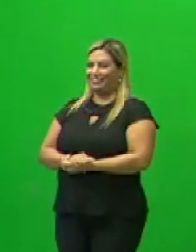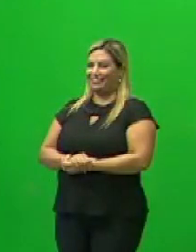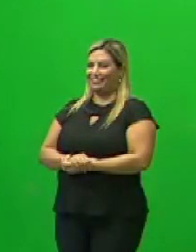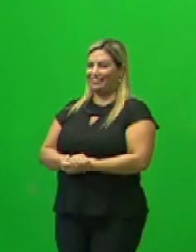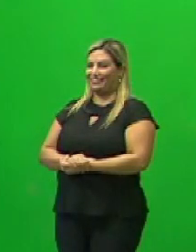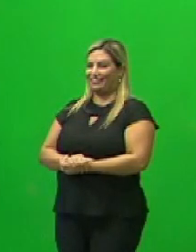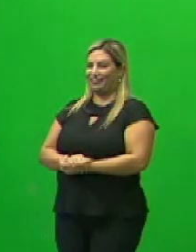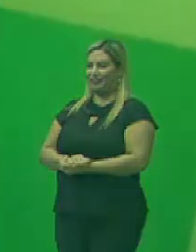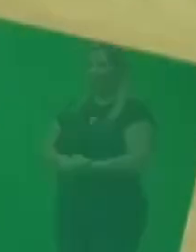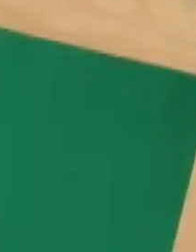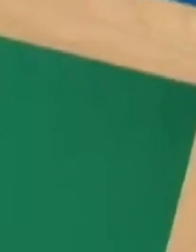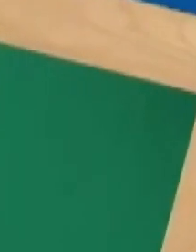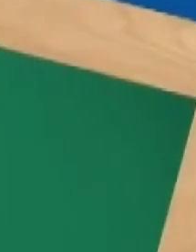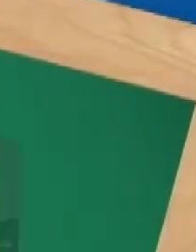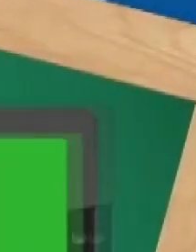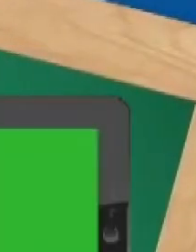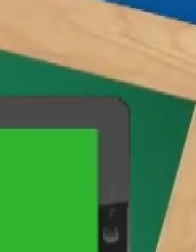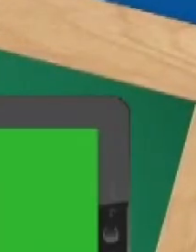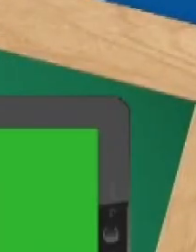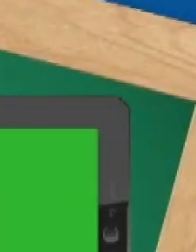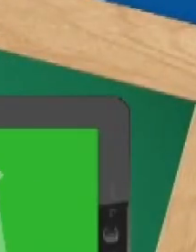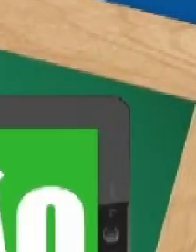Bye-bye.